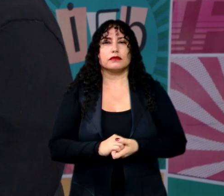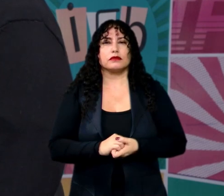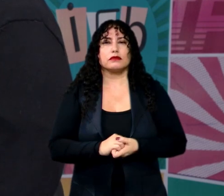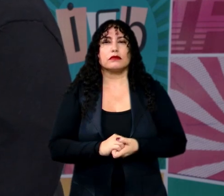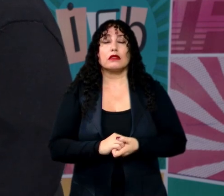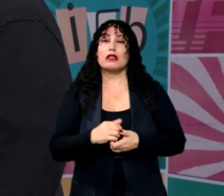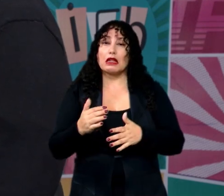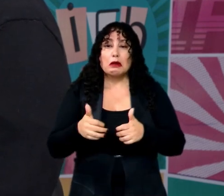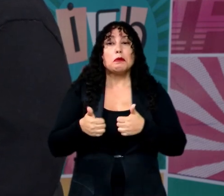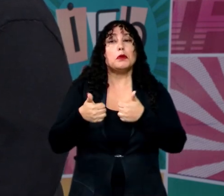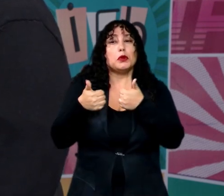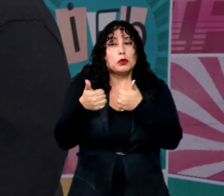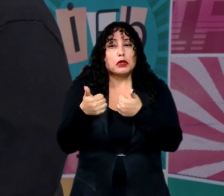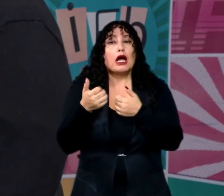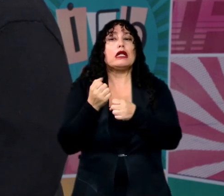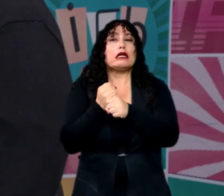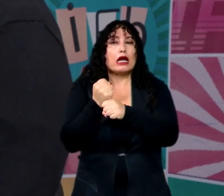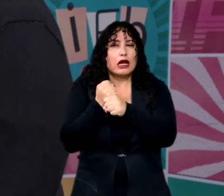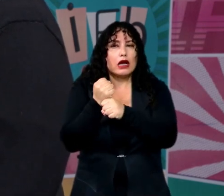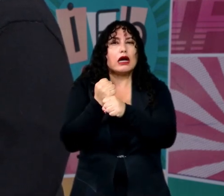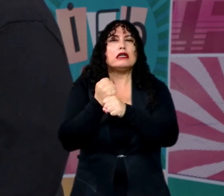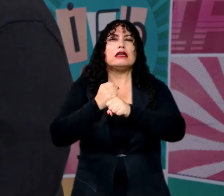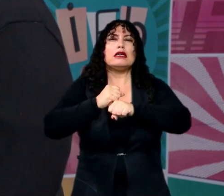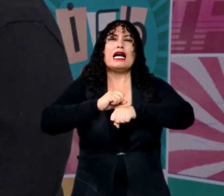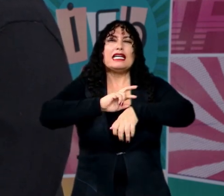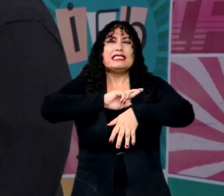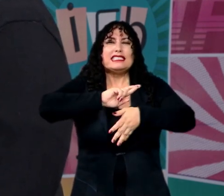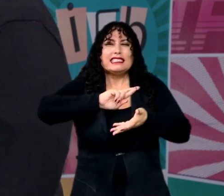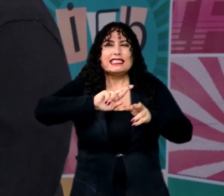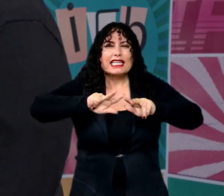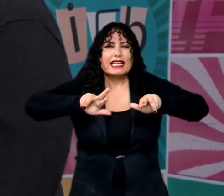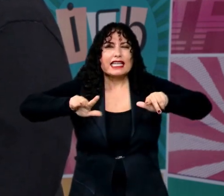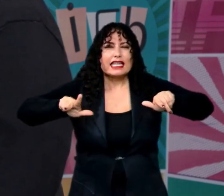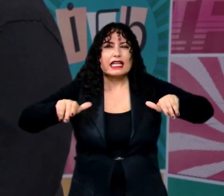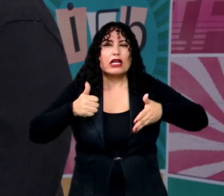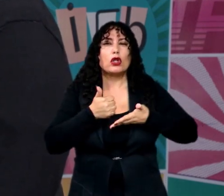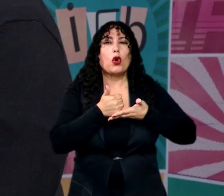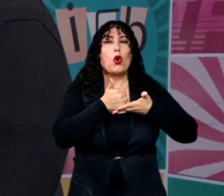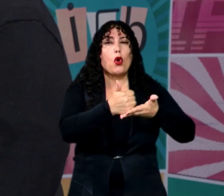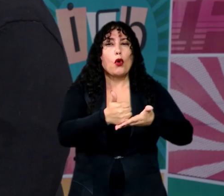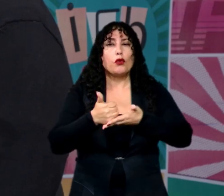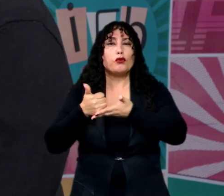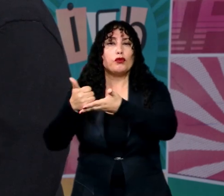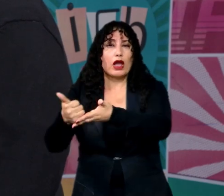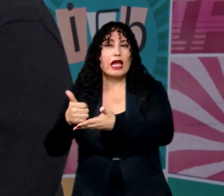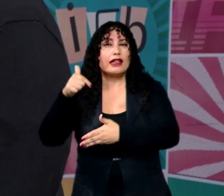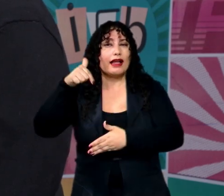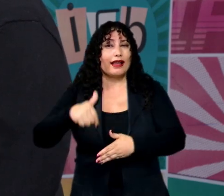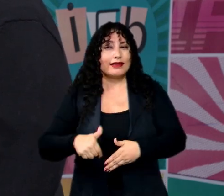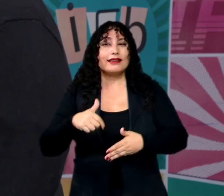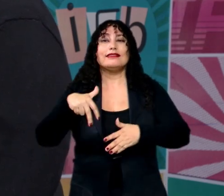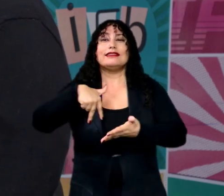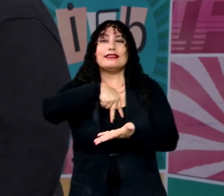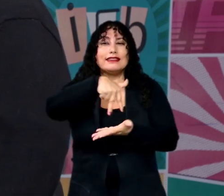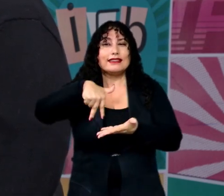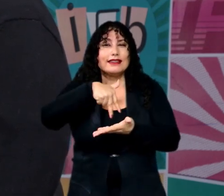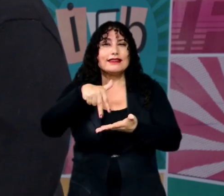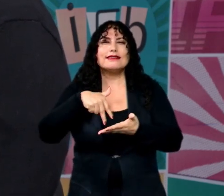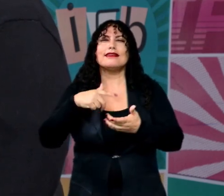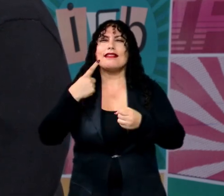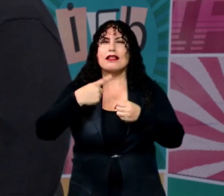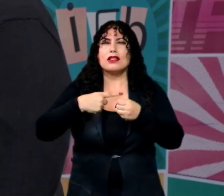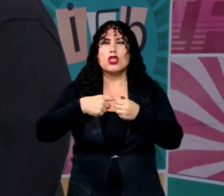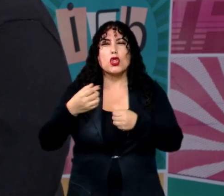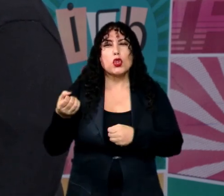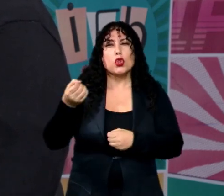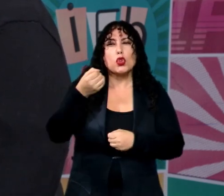Tem melhorado muito nos últimos anos a diversidade da oferta do que se faz com dança aqui na cidade mesmo. Muita gente